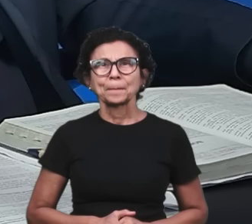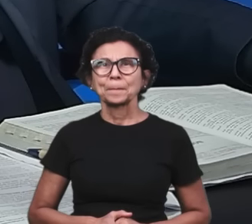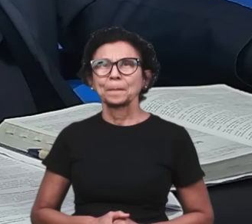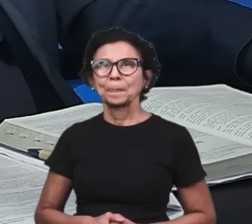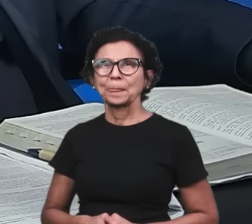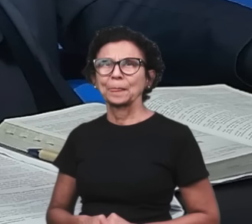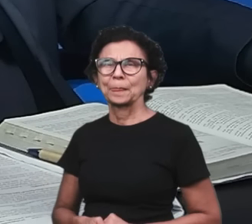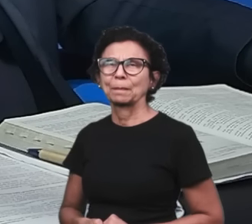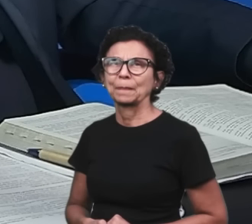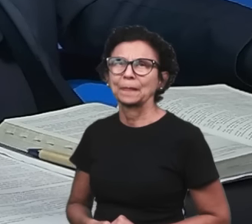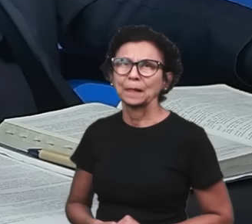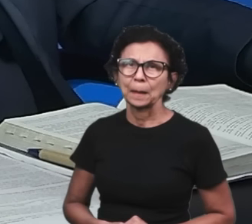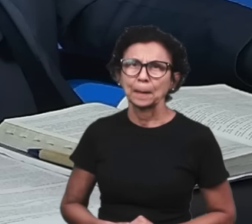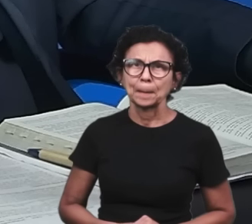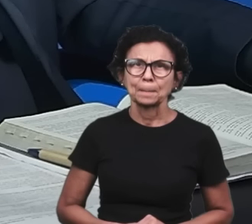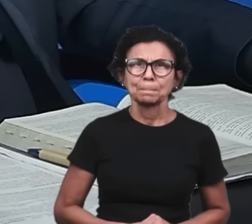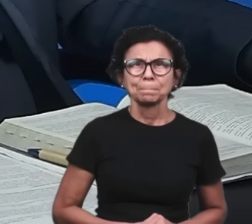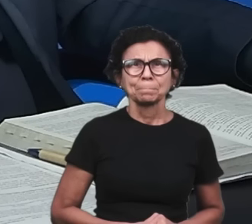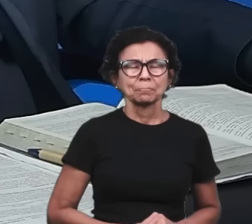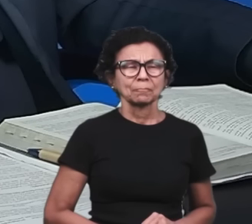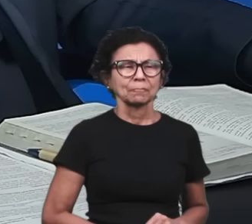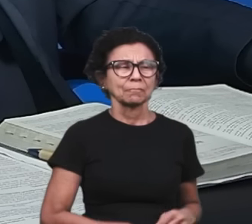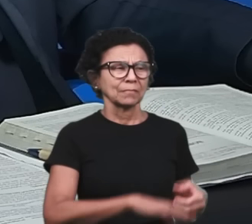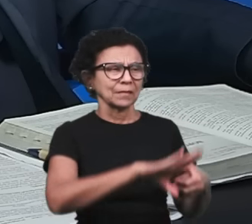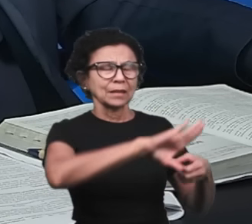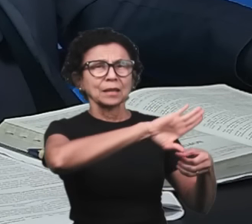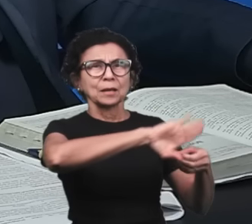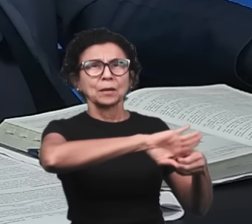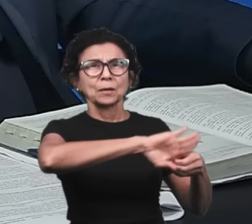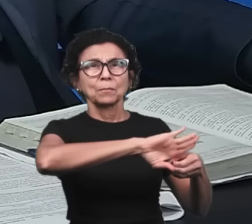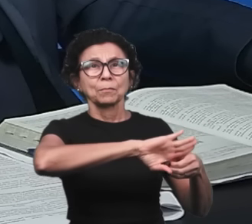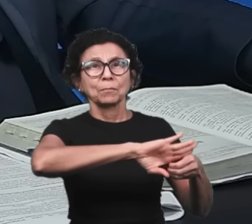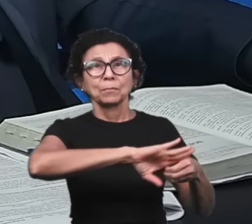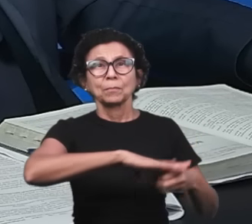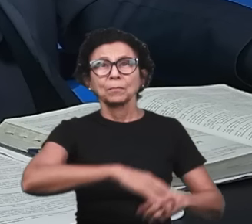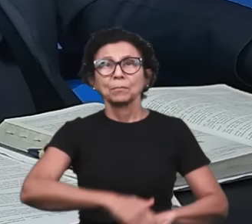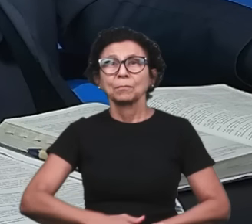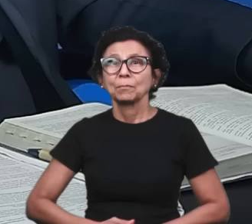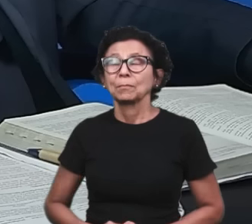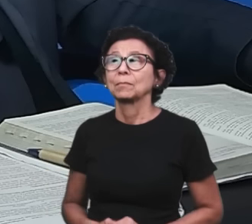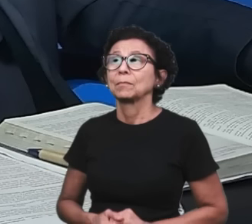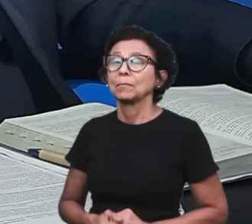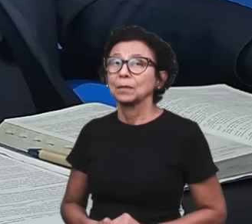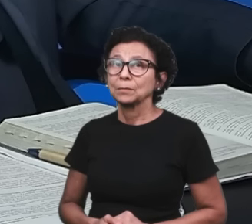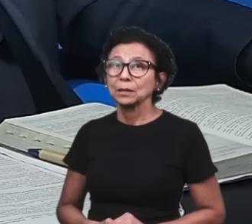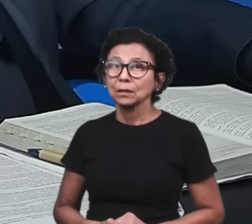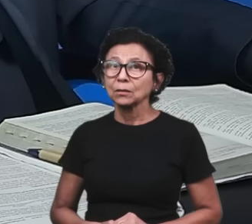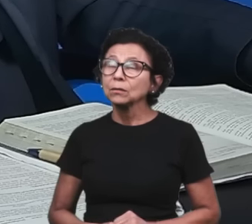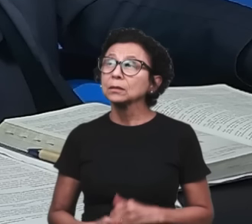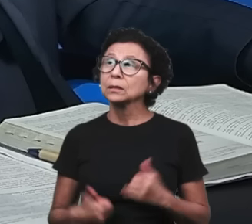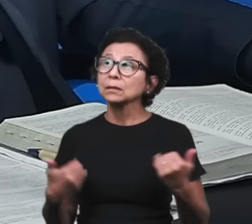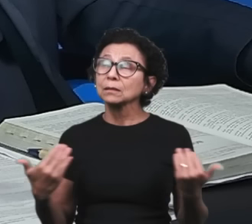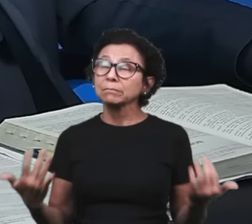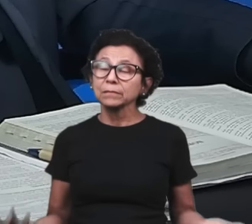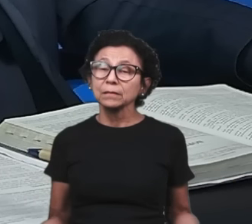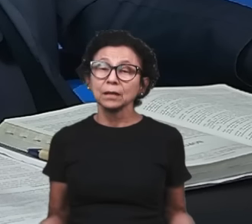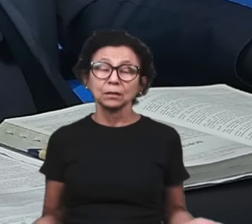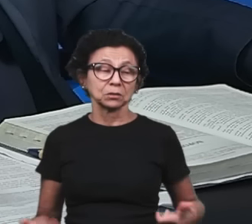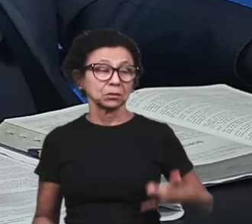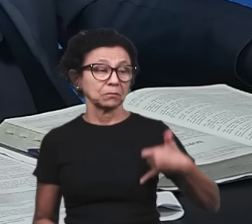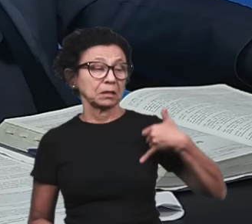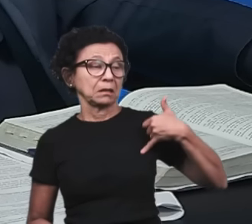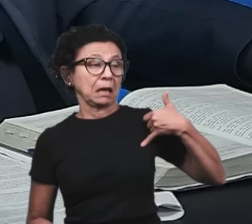o coração da Babilônia, a ponto de Deus colocar Nabucodonosor para pastar igual animal. Então, tanta vaidade, tanto